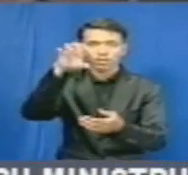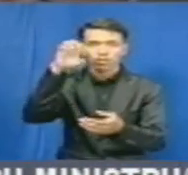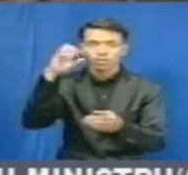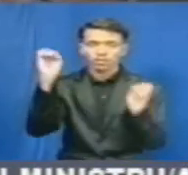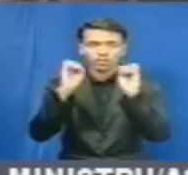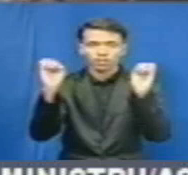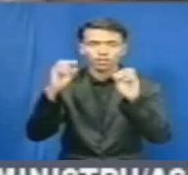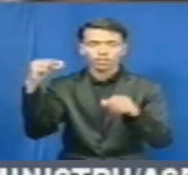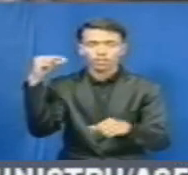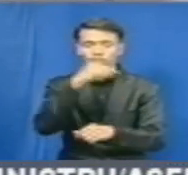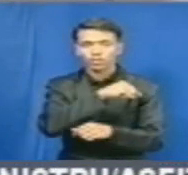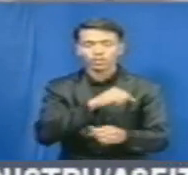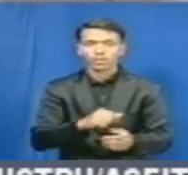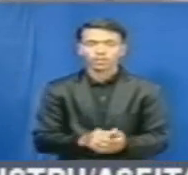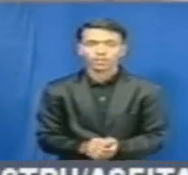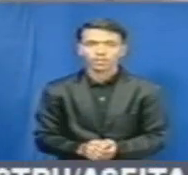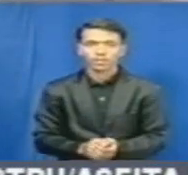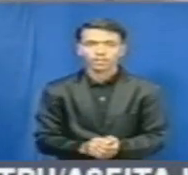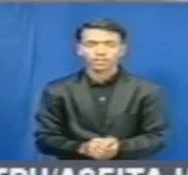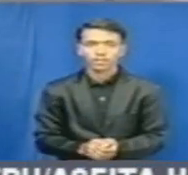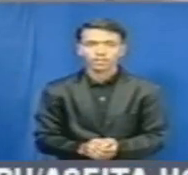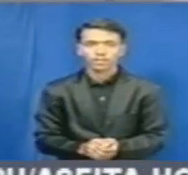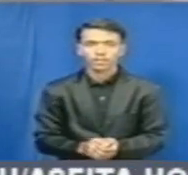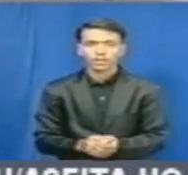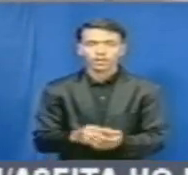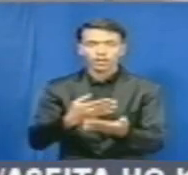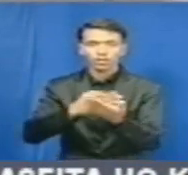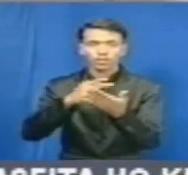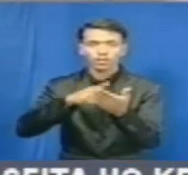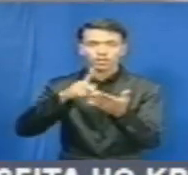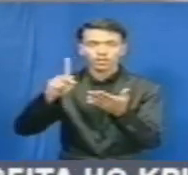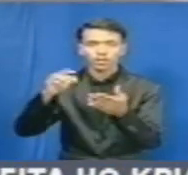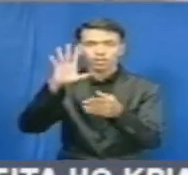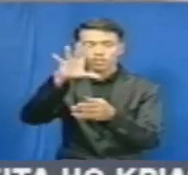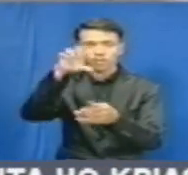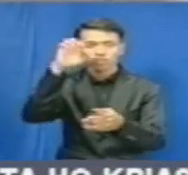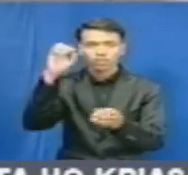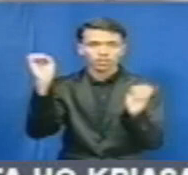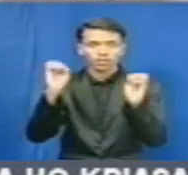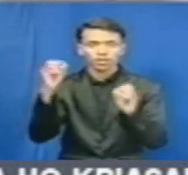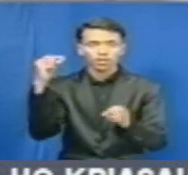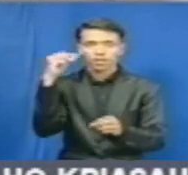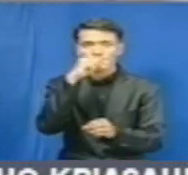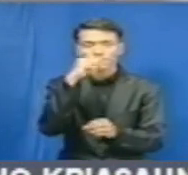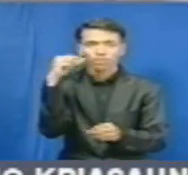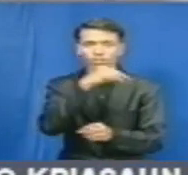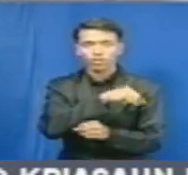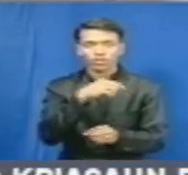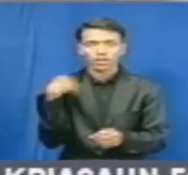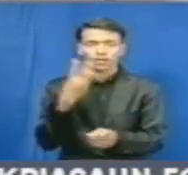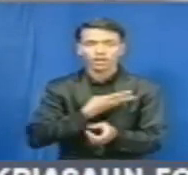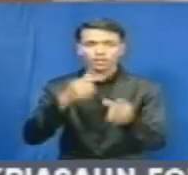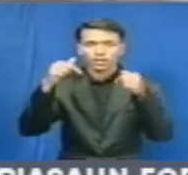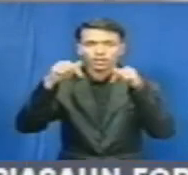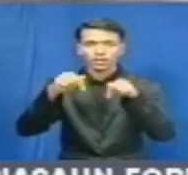la los. Tenia ID falso acuja de compra $500 ne la los. Tamo sere makau dia la los. Ida, ami hene,